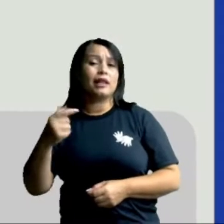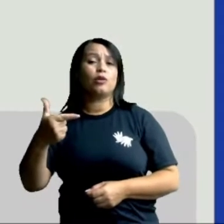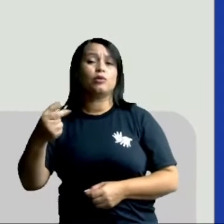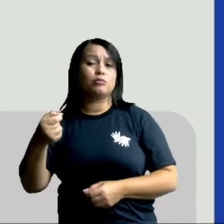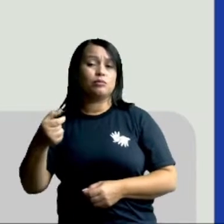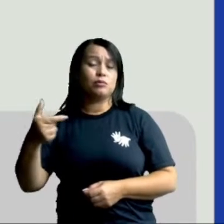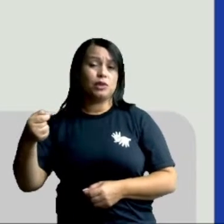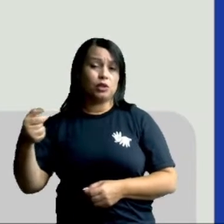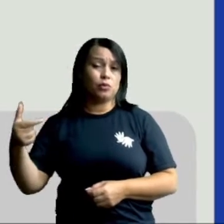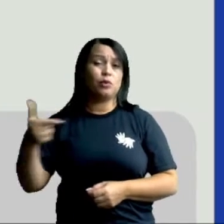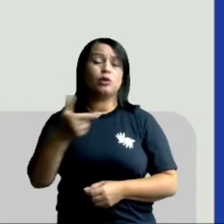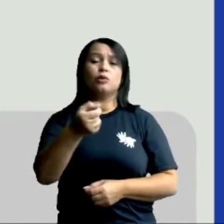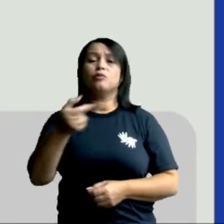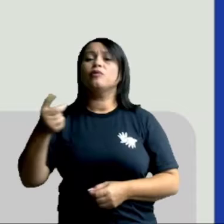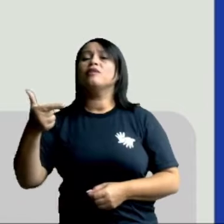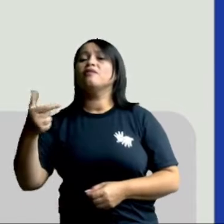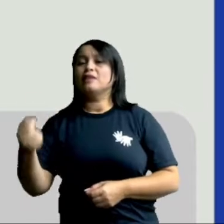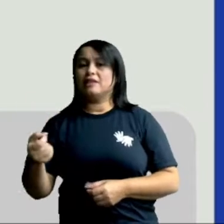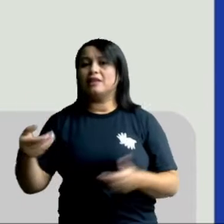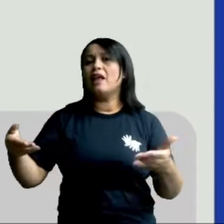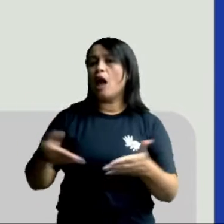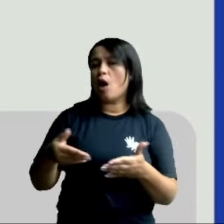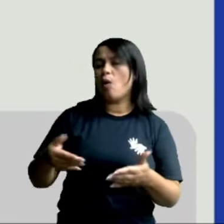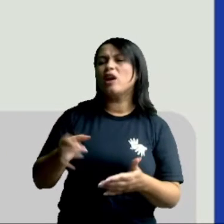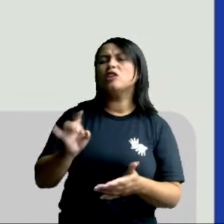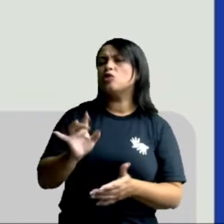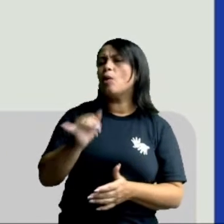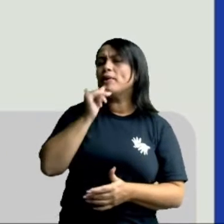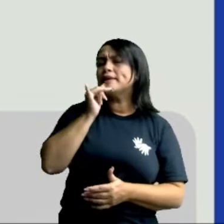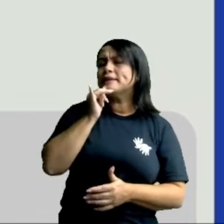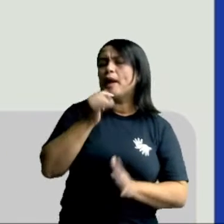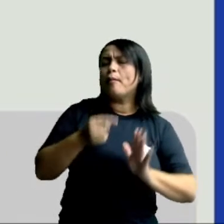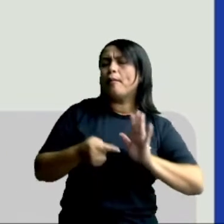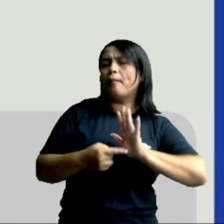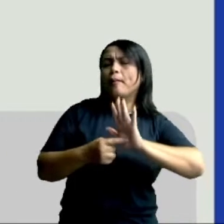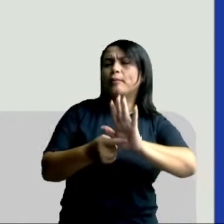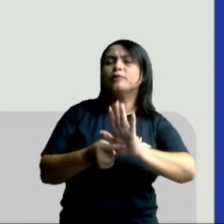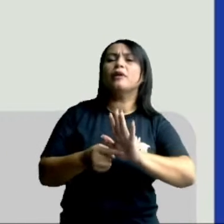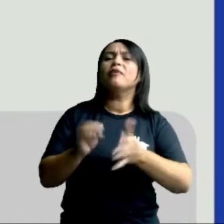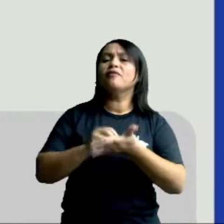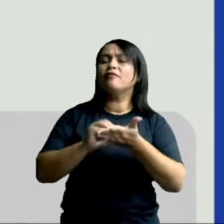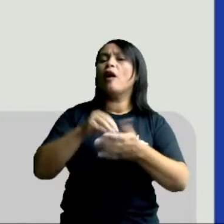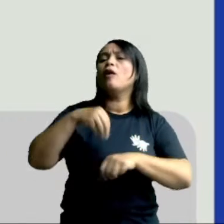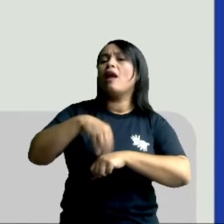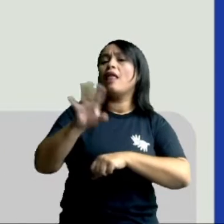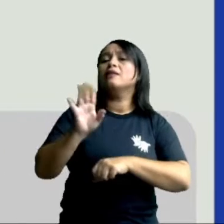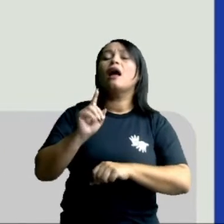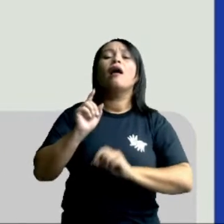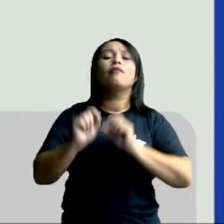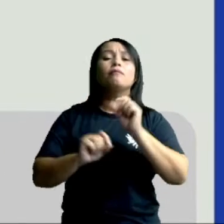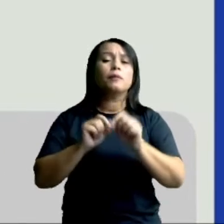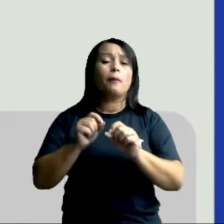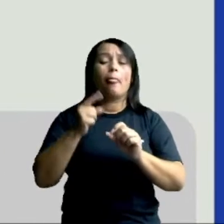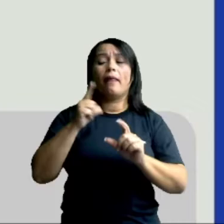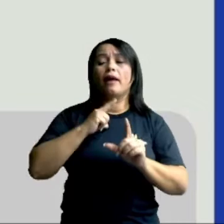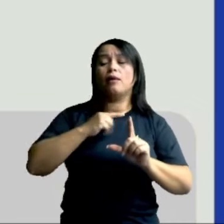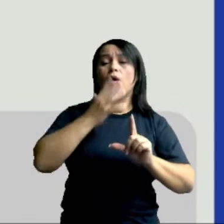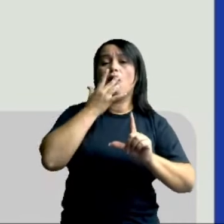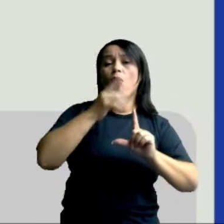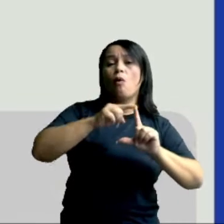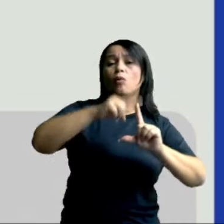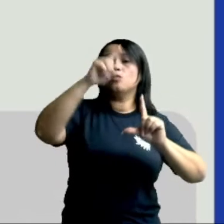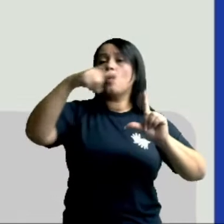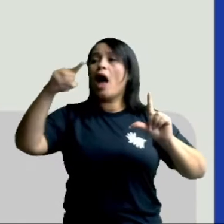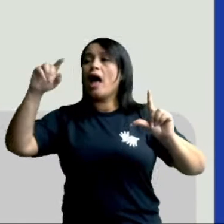que aqui ainda era uma estimativa, né? No tempo que isso aqui foi lançado, era uma estimativa. Quanto maior a distância da linha azul para a